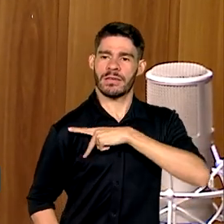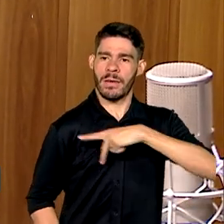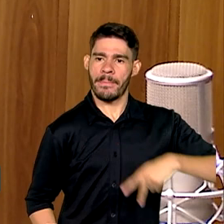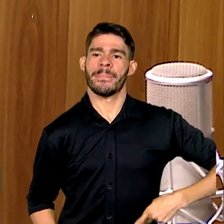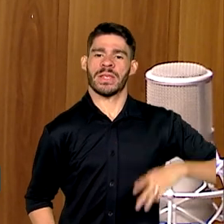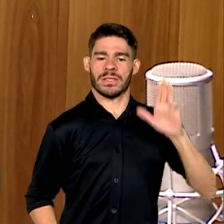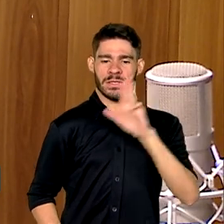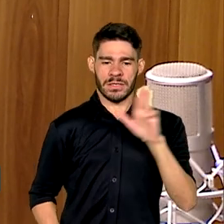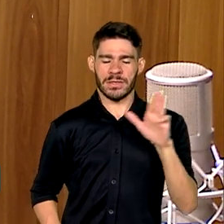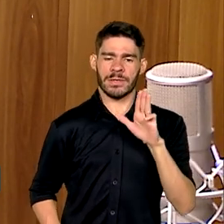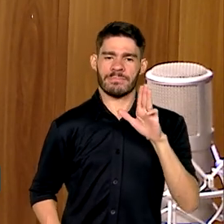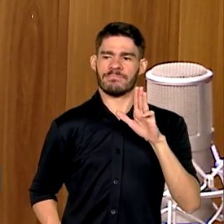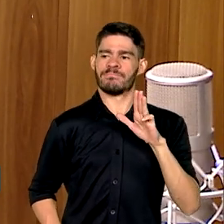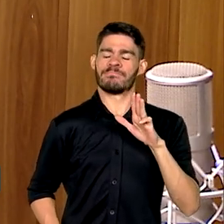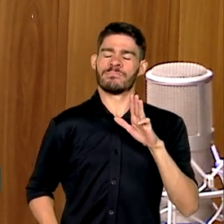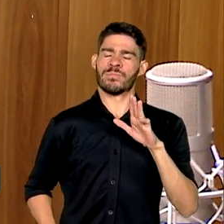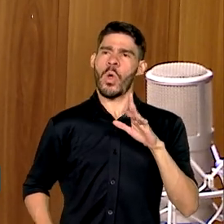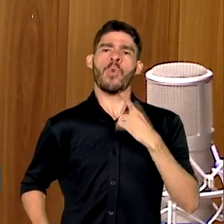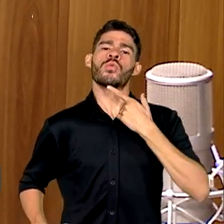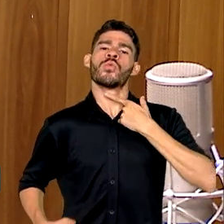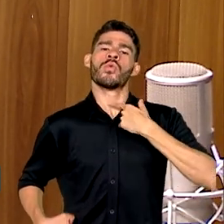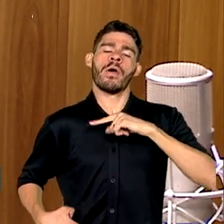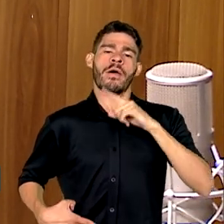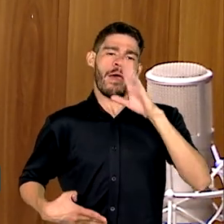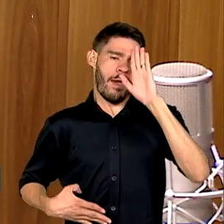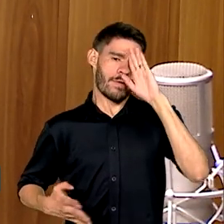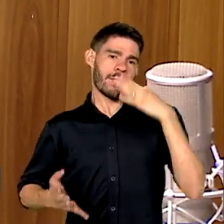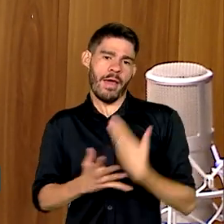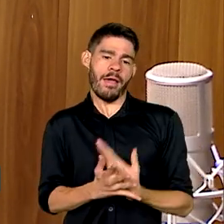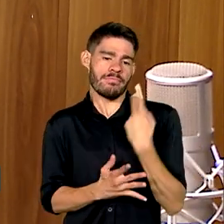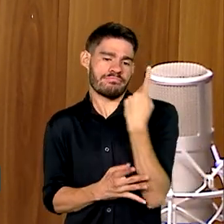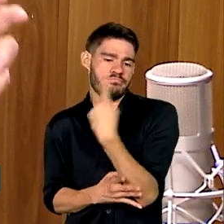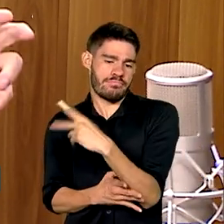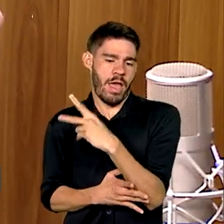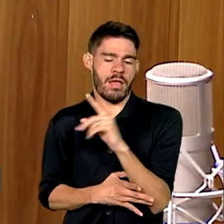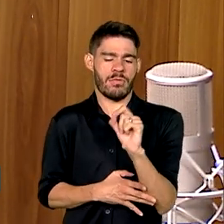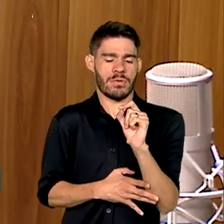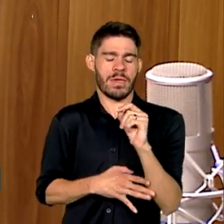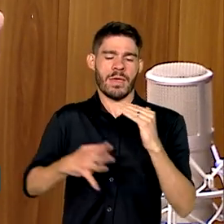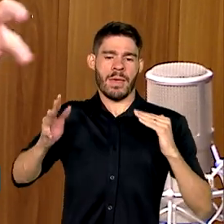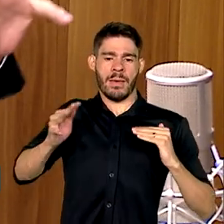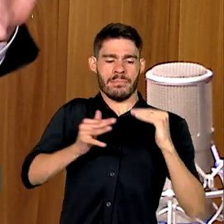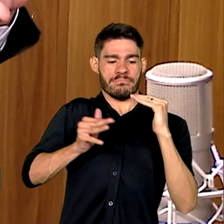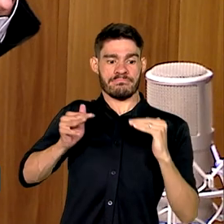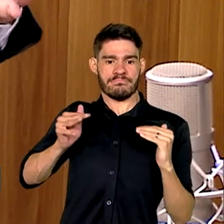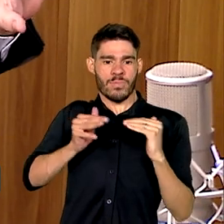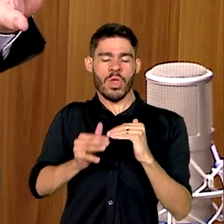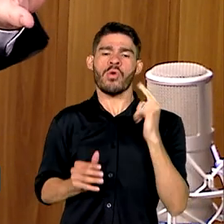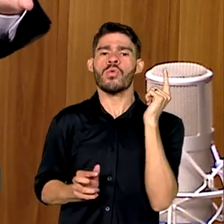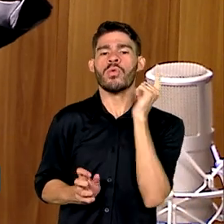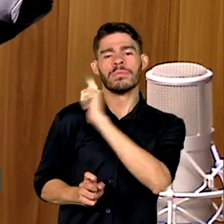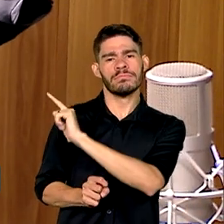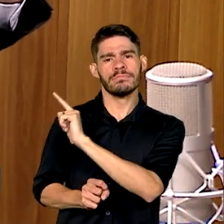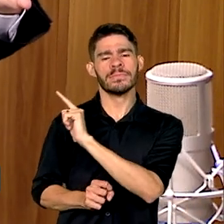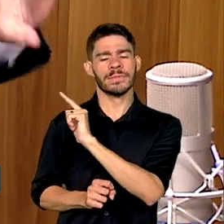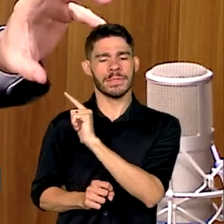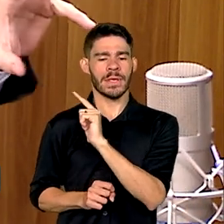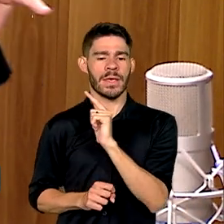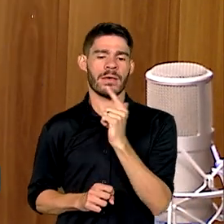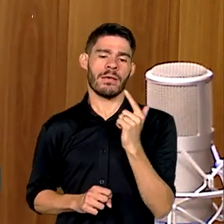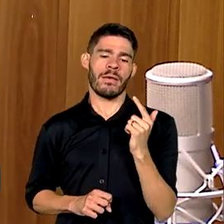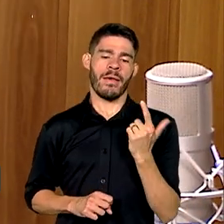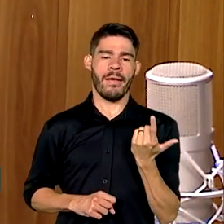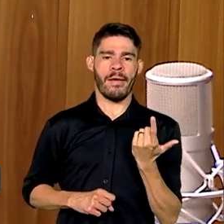grande determinação dele é que a gente sempre busque o maior equilíbrio possível entre